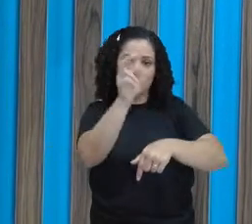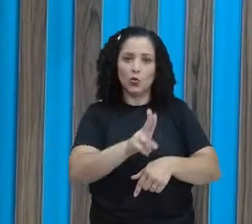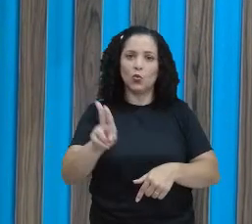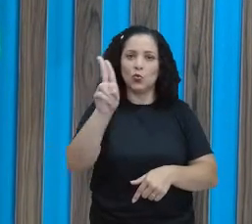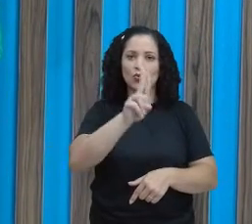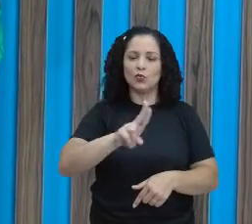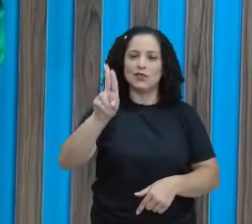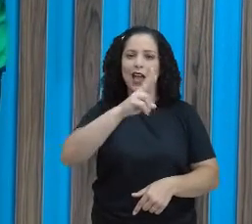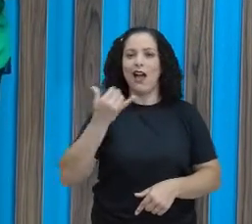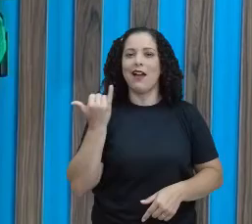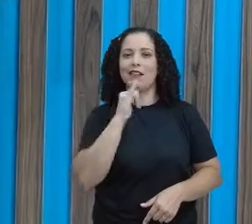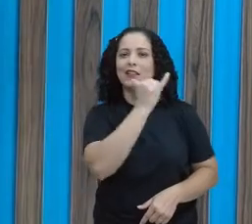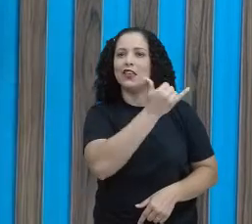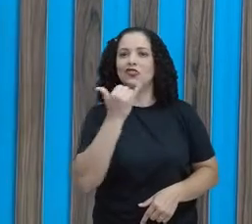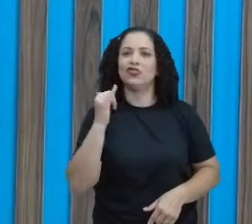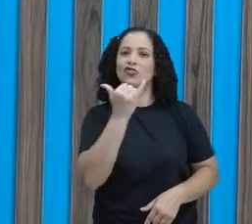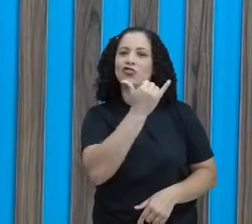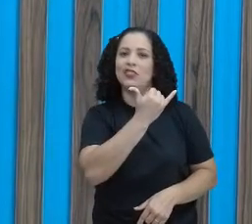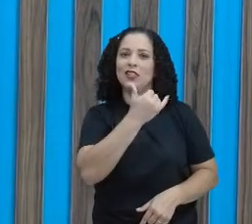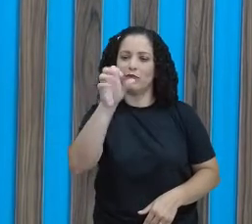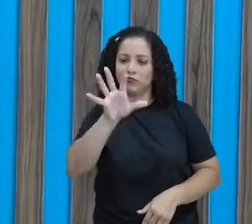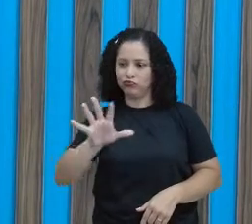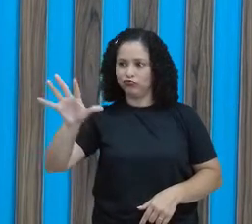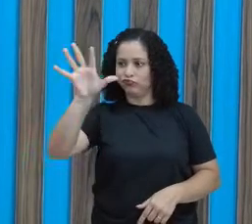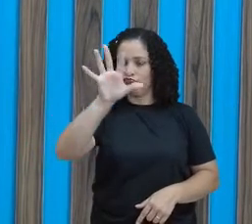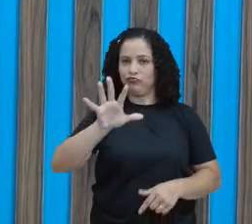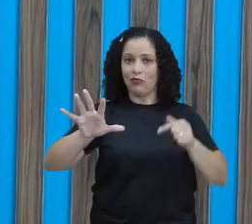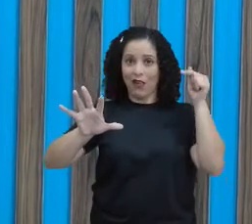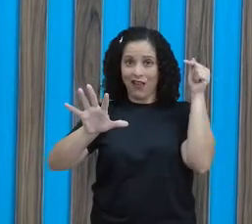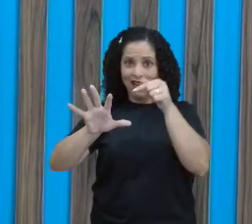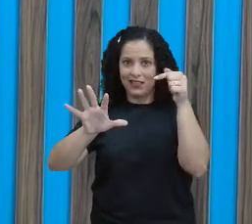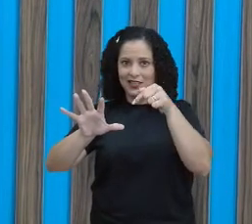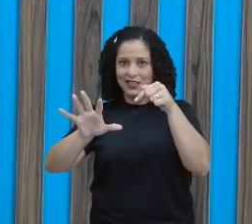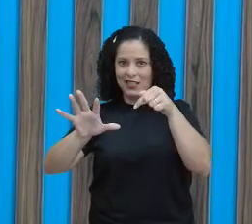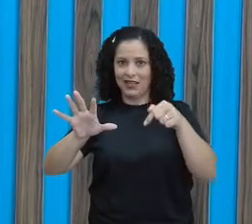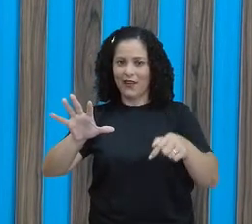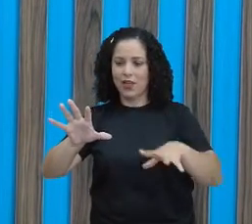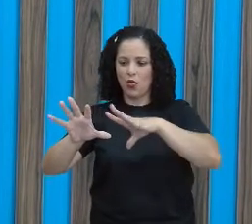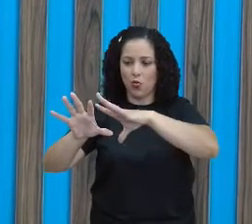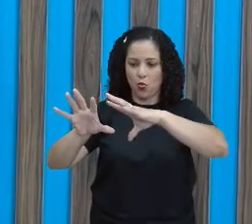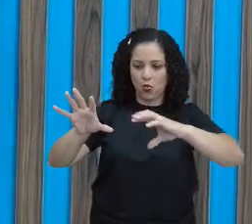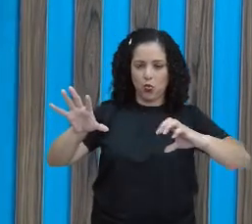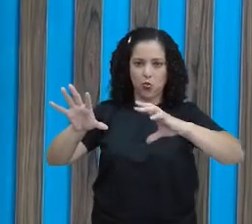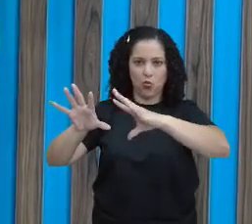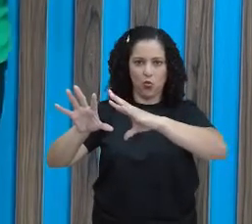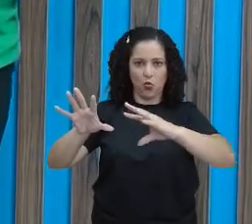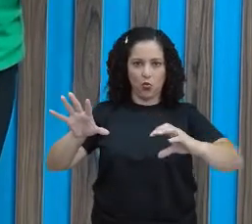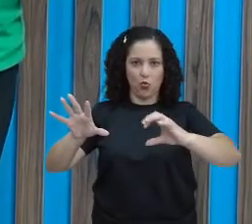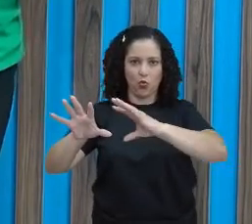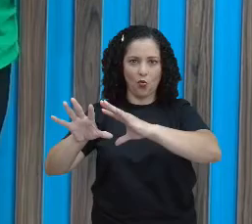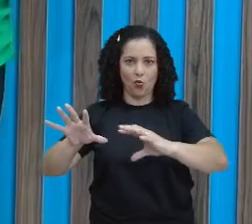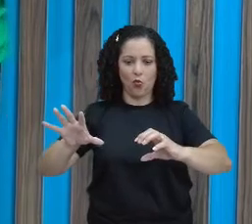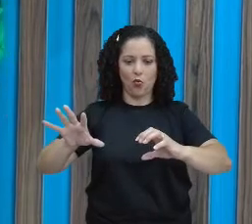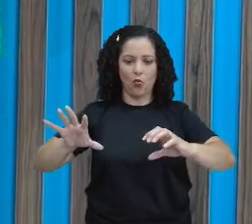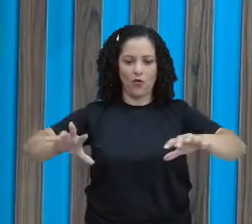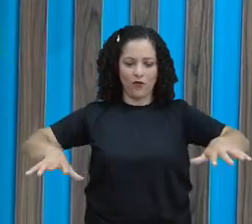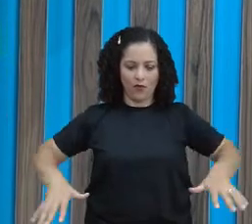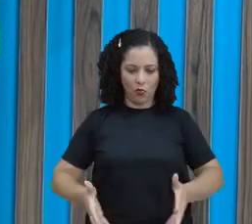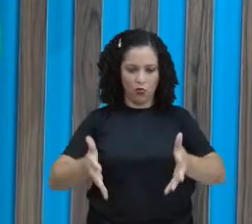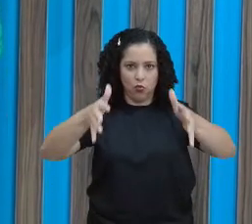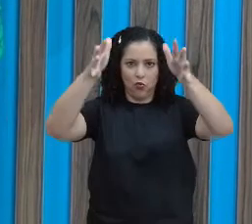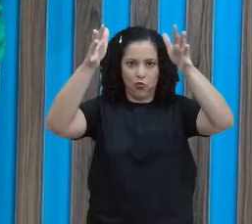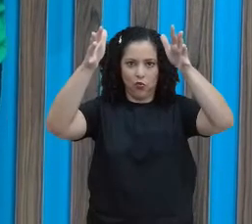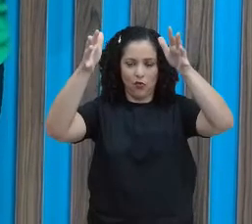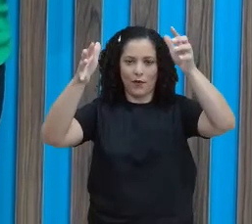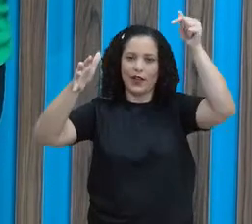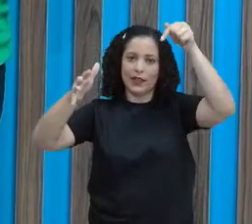está acumulada no núcleo do átomo, tá certo? Então, vamos dizer que seja o